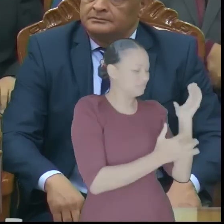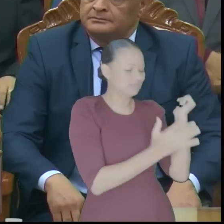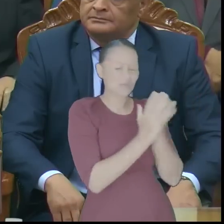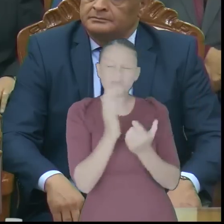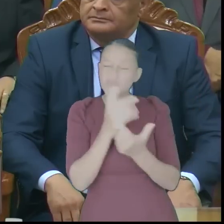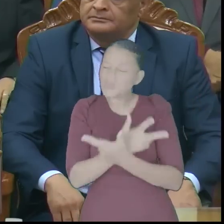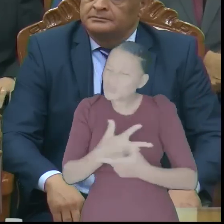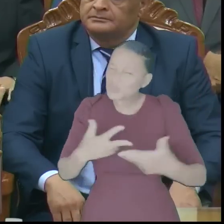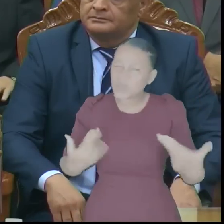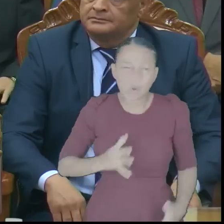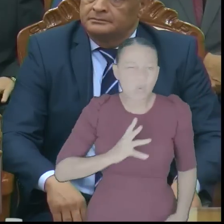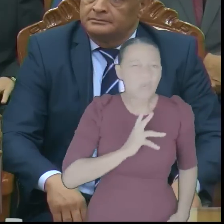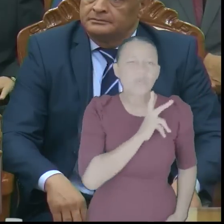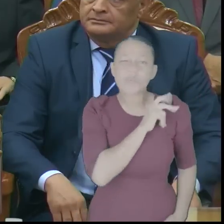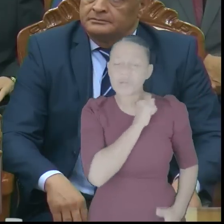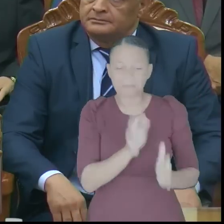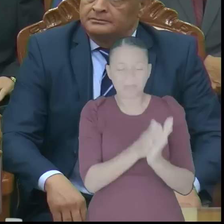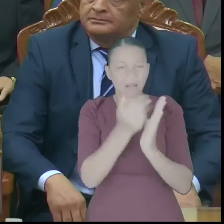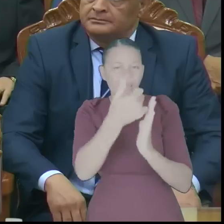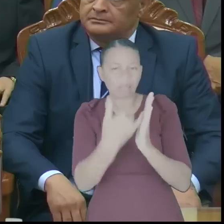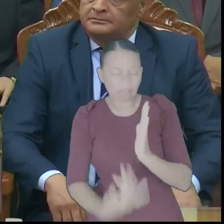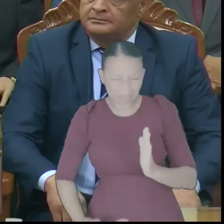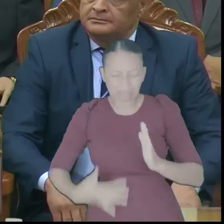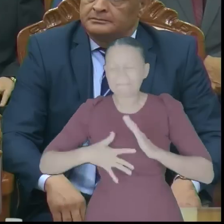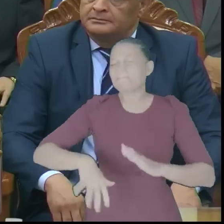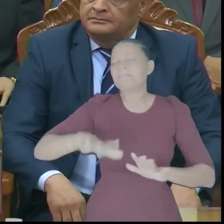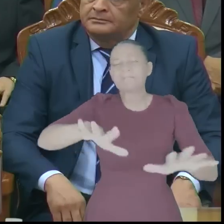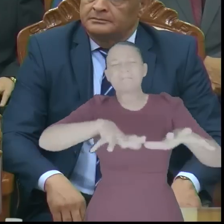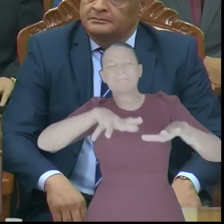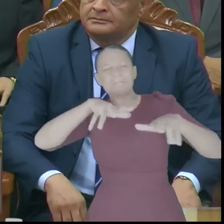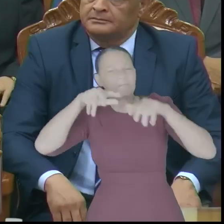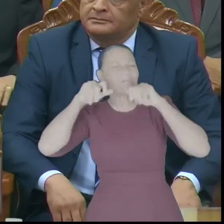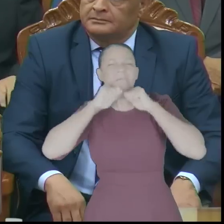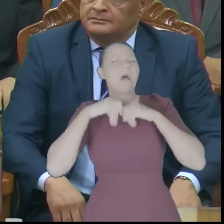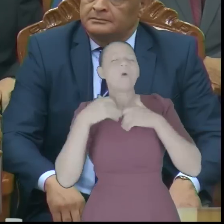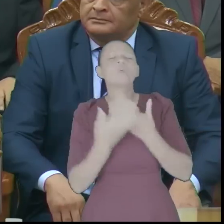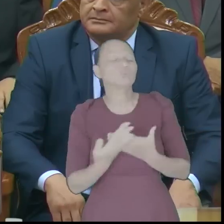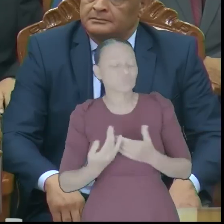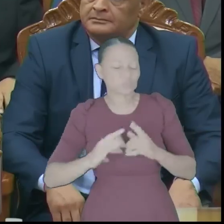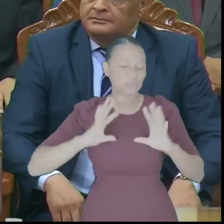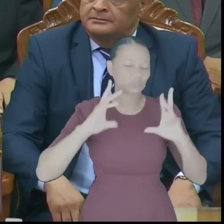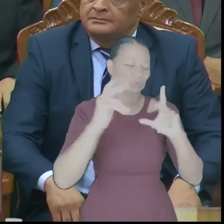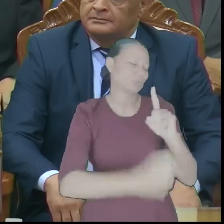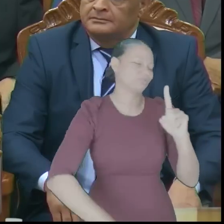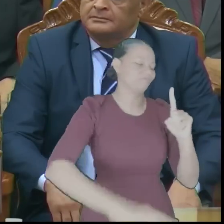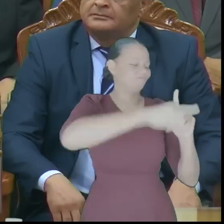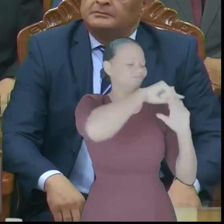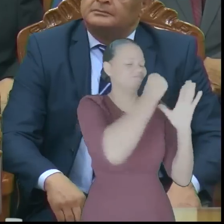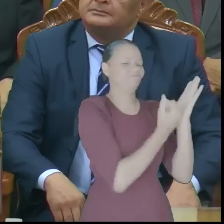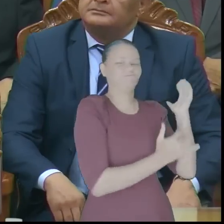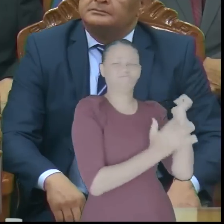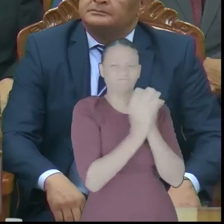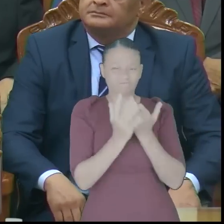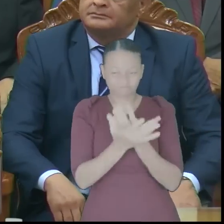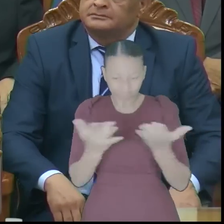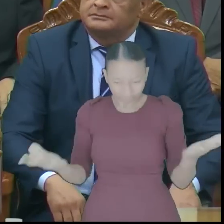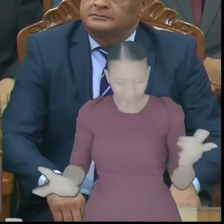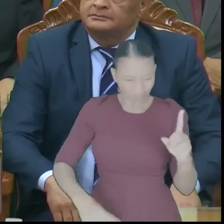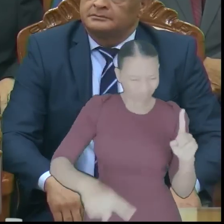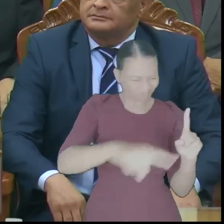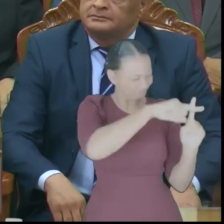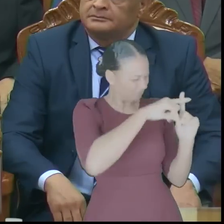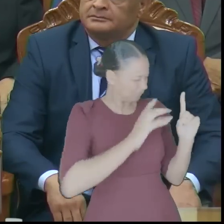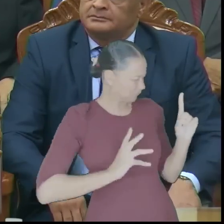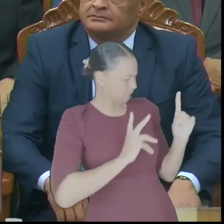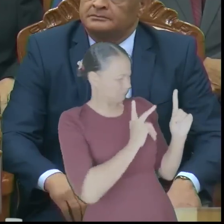coisa horrível. A Bíblia diz que maldito todo aquele que for pendurado no madeiro. A cruz era uma coisa